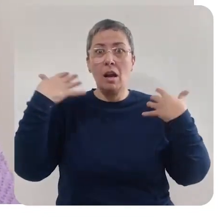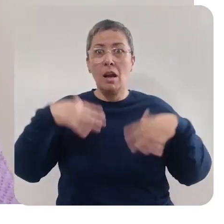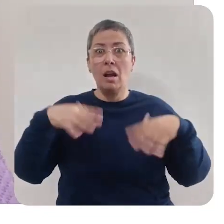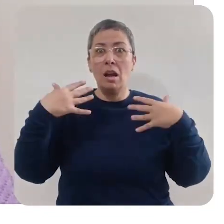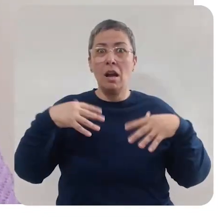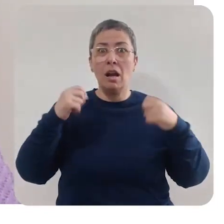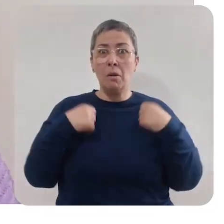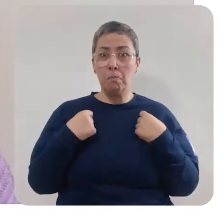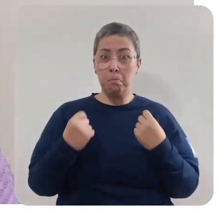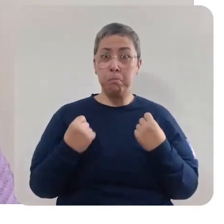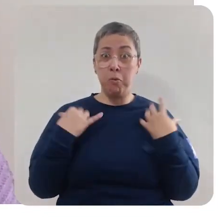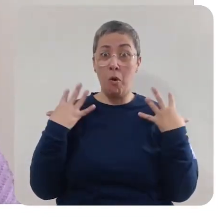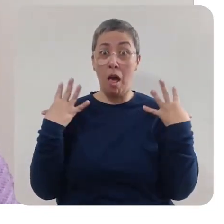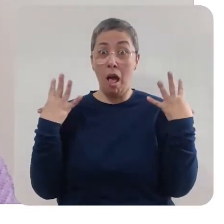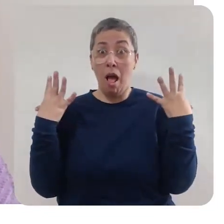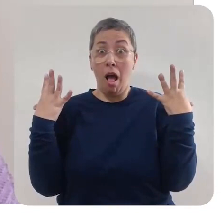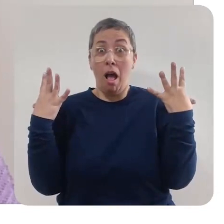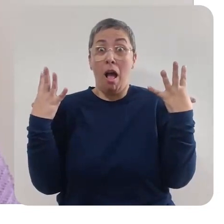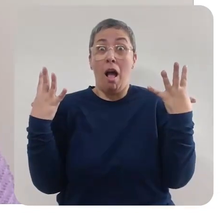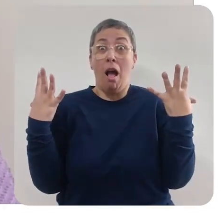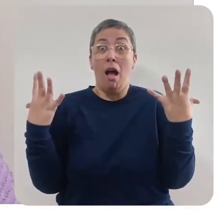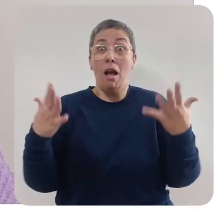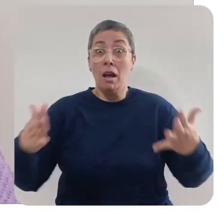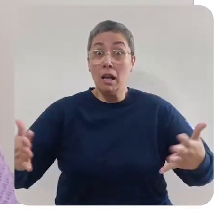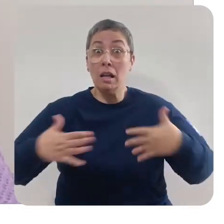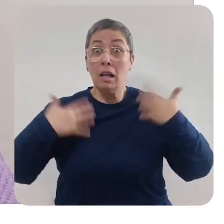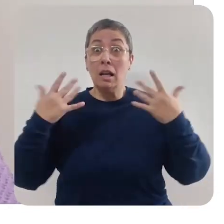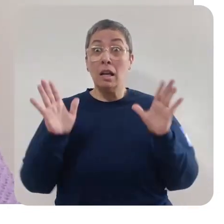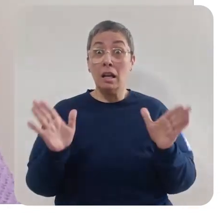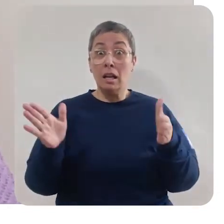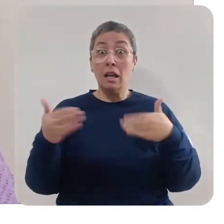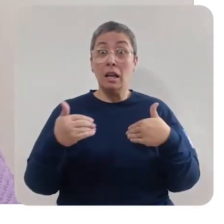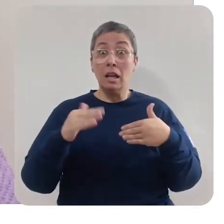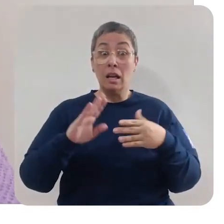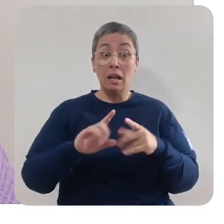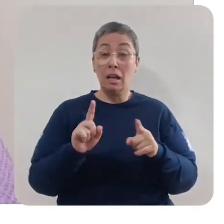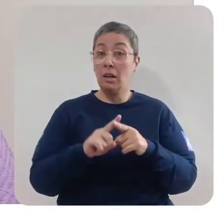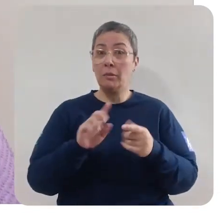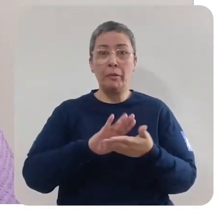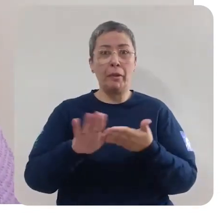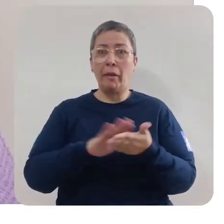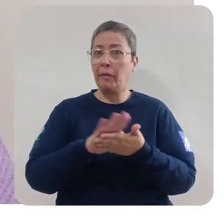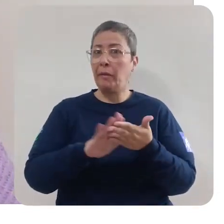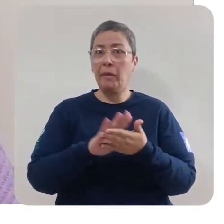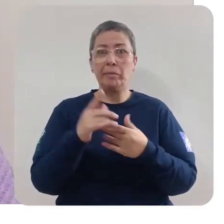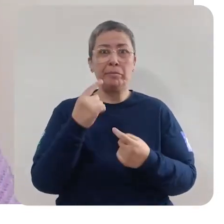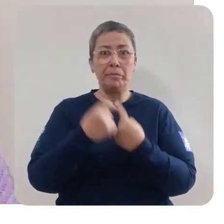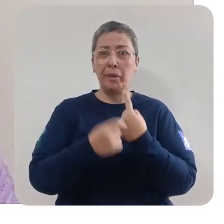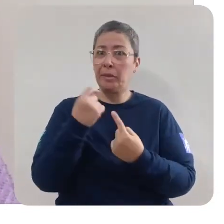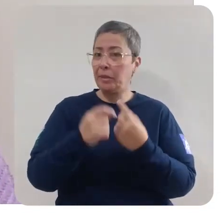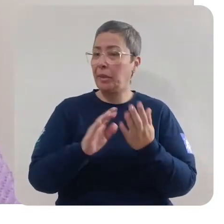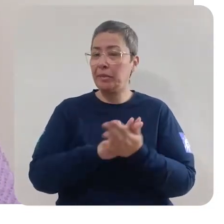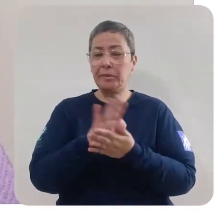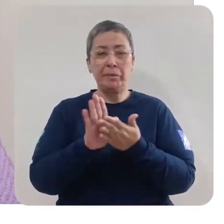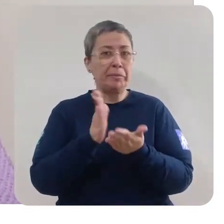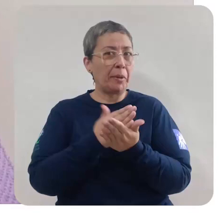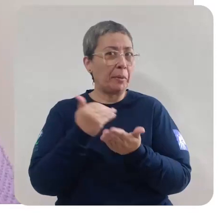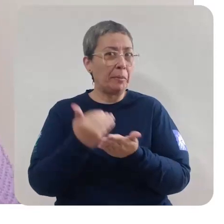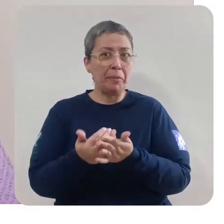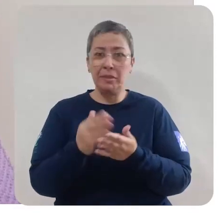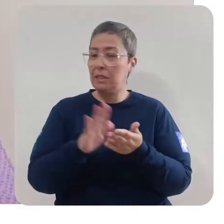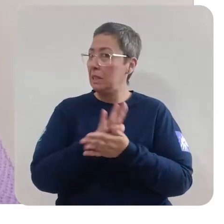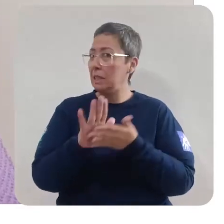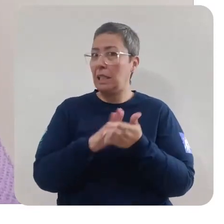com pelo em pé. Da caixa maluca não saiu banana, nem